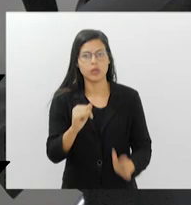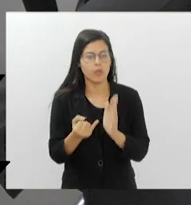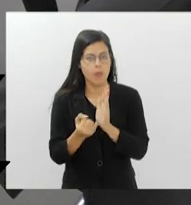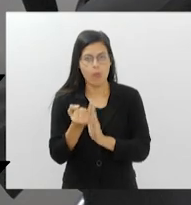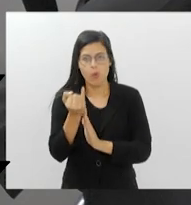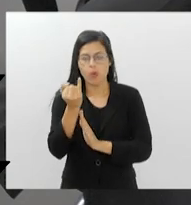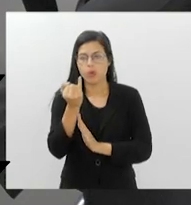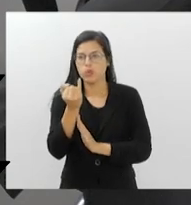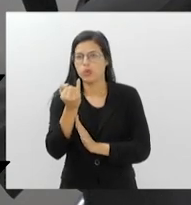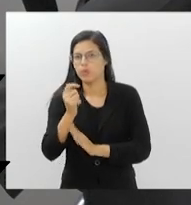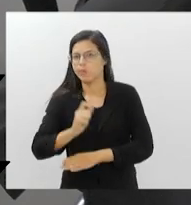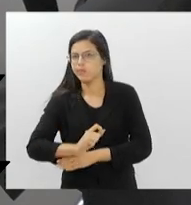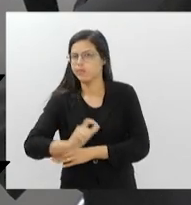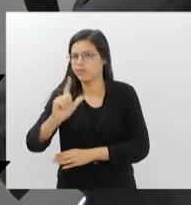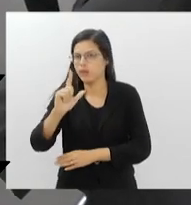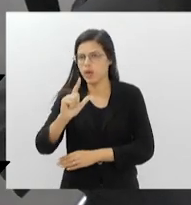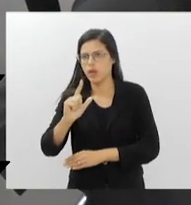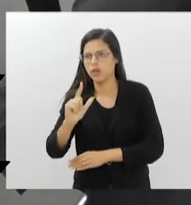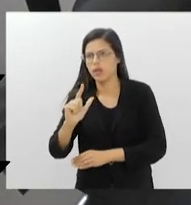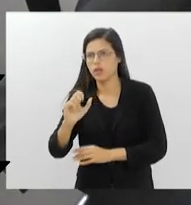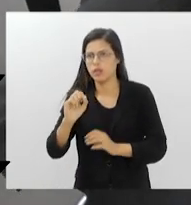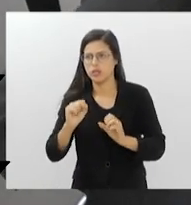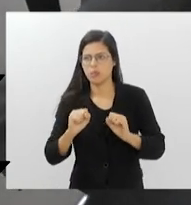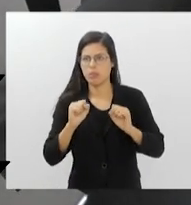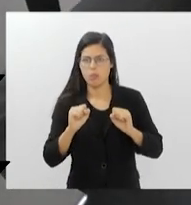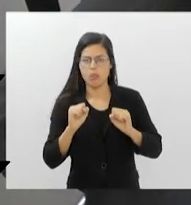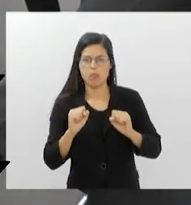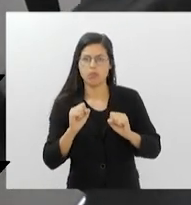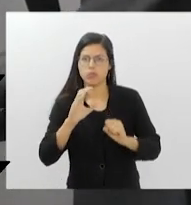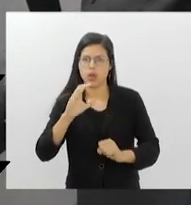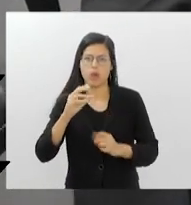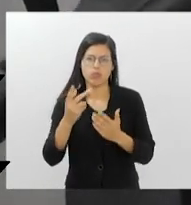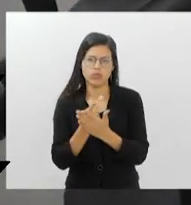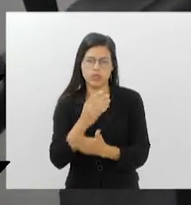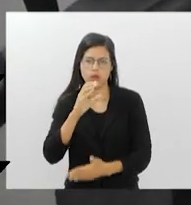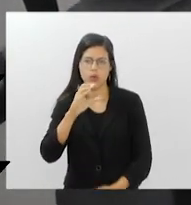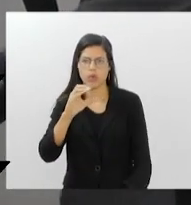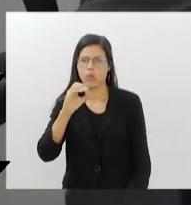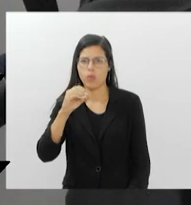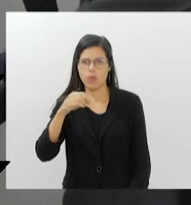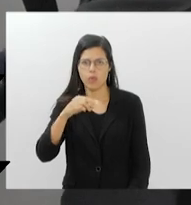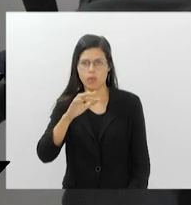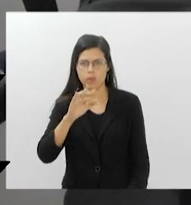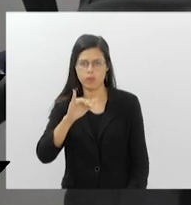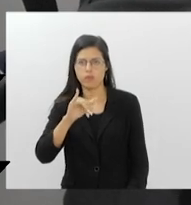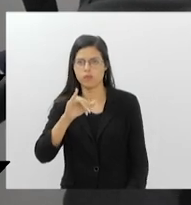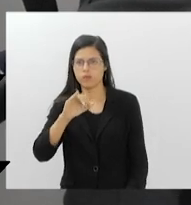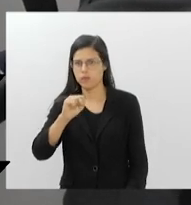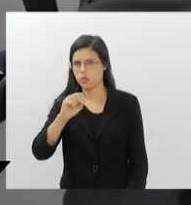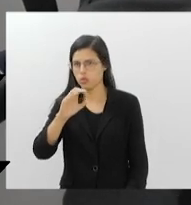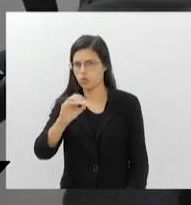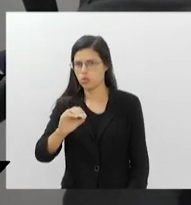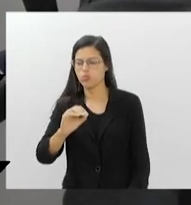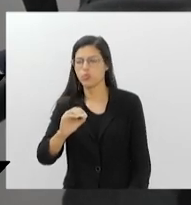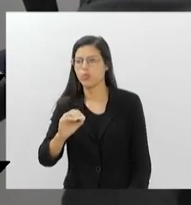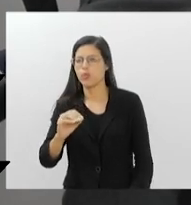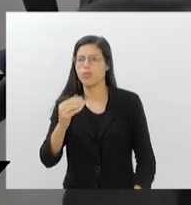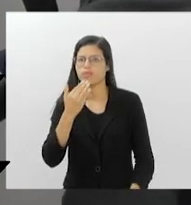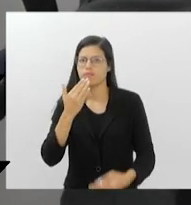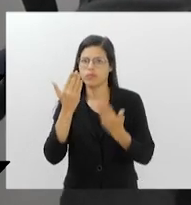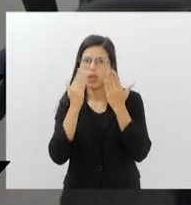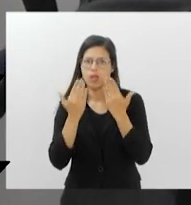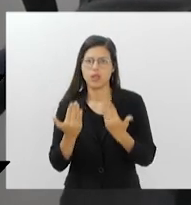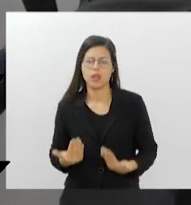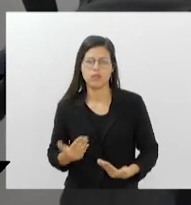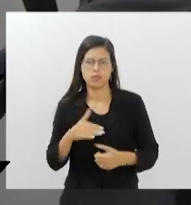né Poderia se configurar como uma forma de Confisco etc então eu pediria vista do do projeto para conversar com o